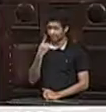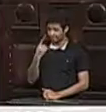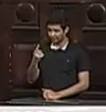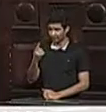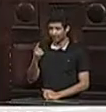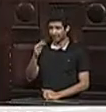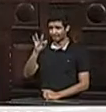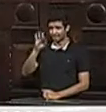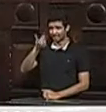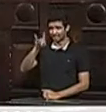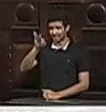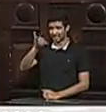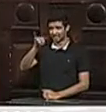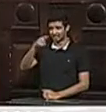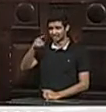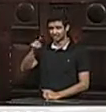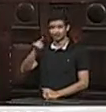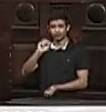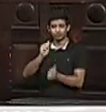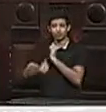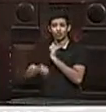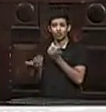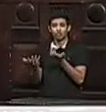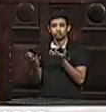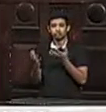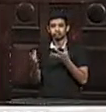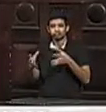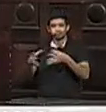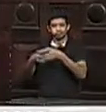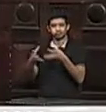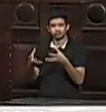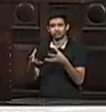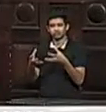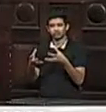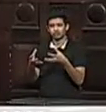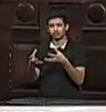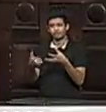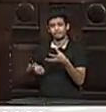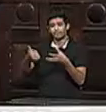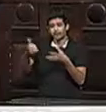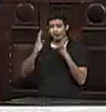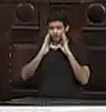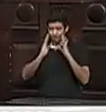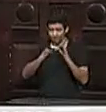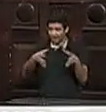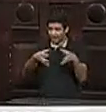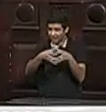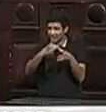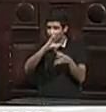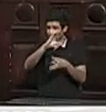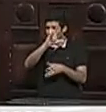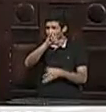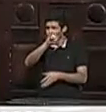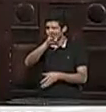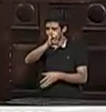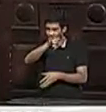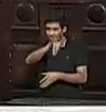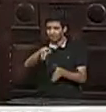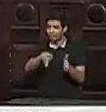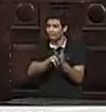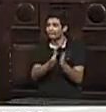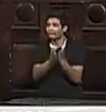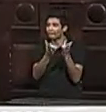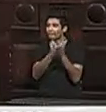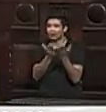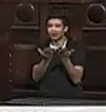federações esportivas. Nós poderíamos prestigiar os clubes de subúrbio na Baixada Fluminense, os clubes